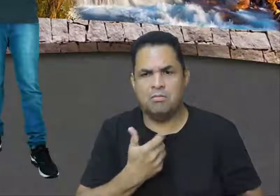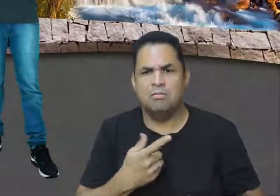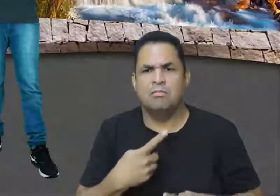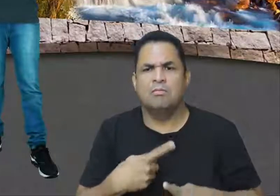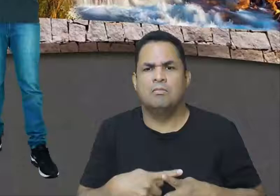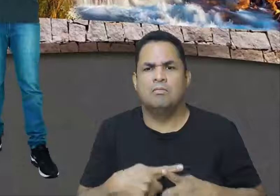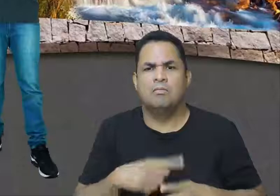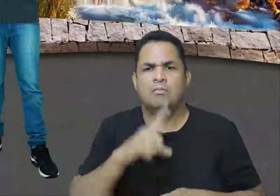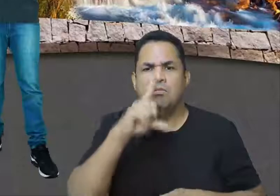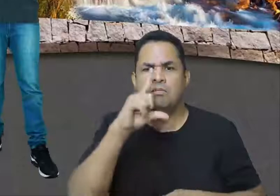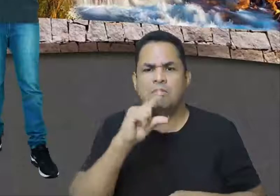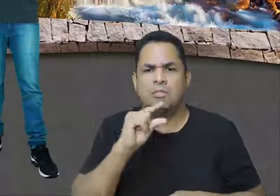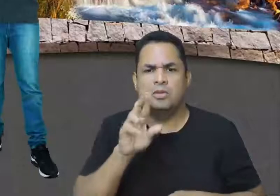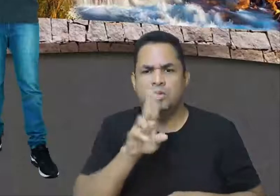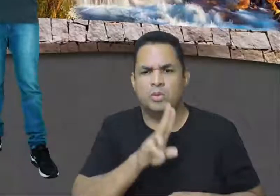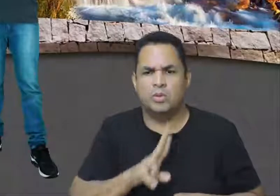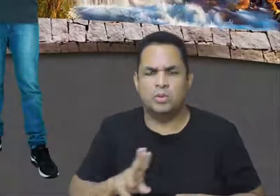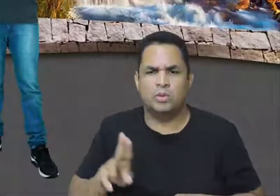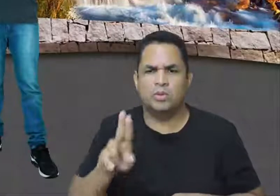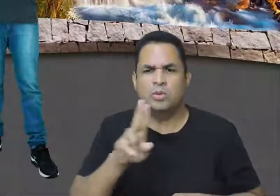porque diminuiu o consumo.